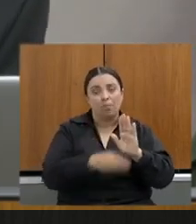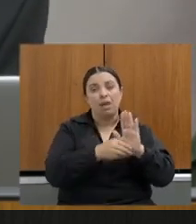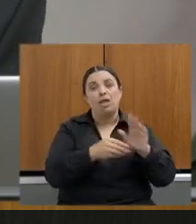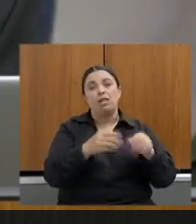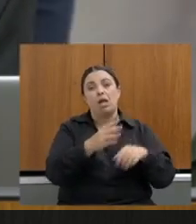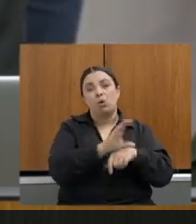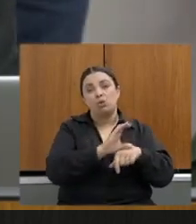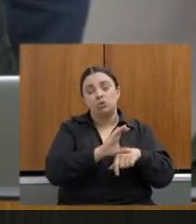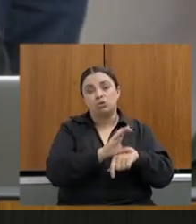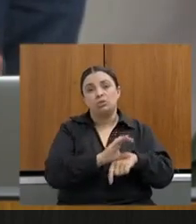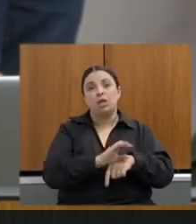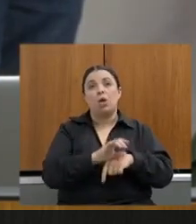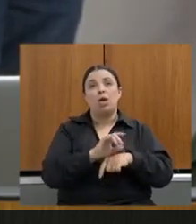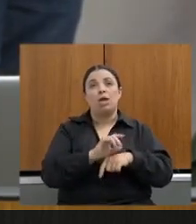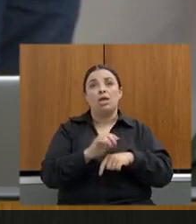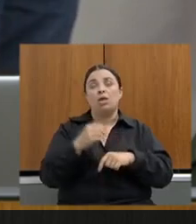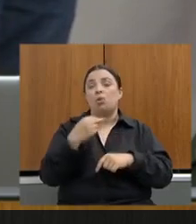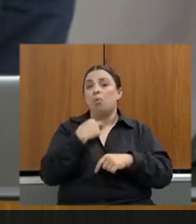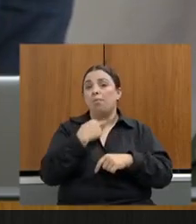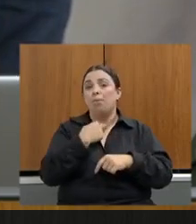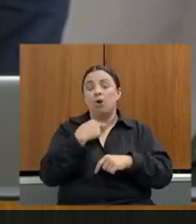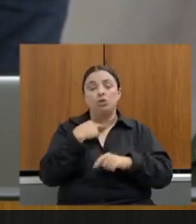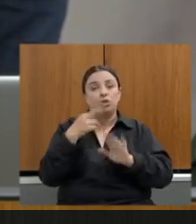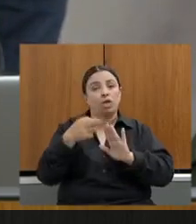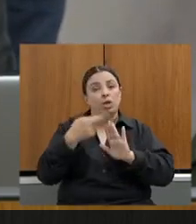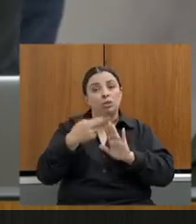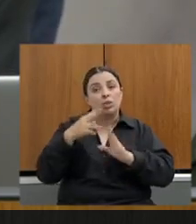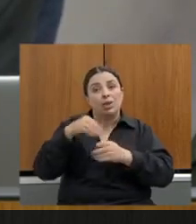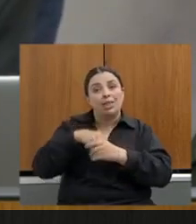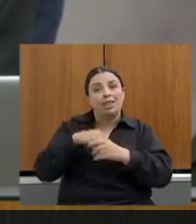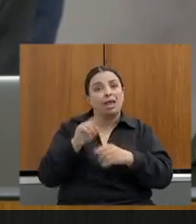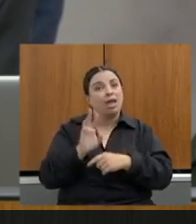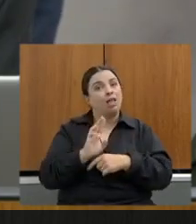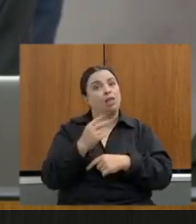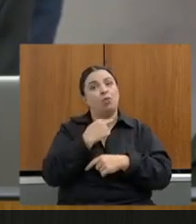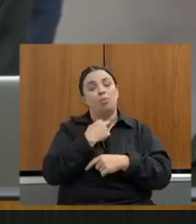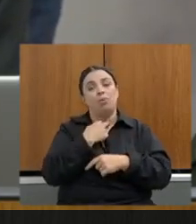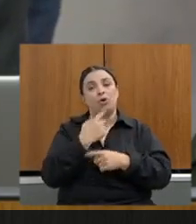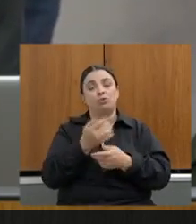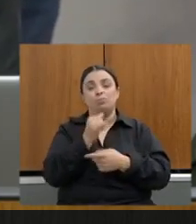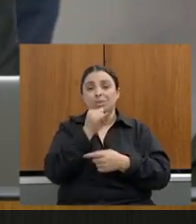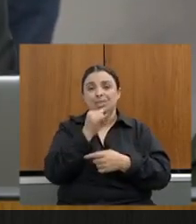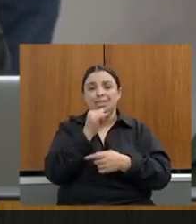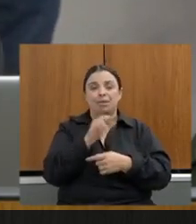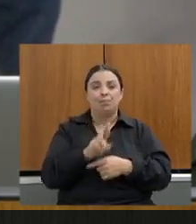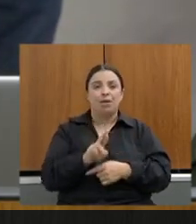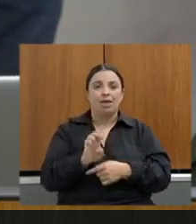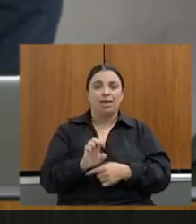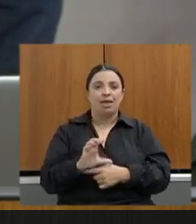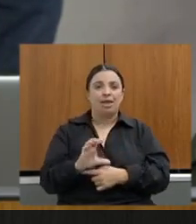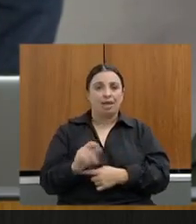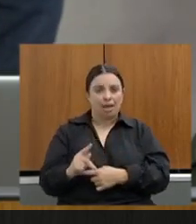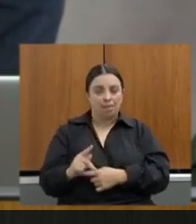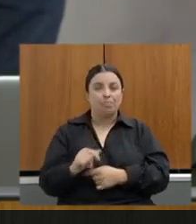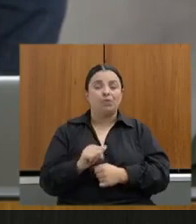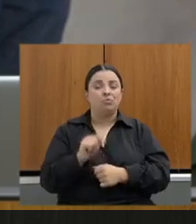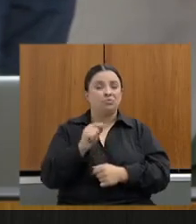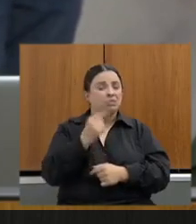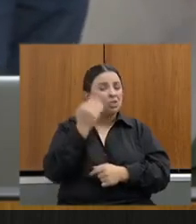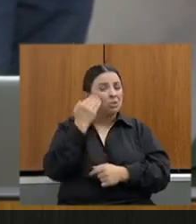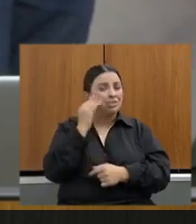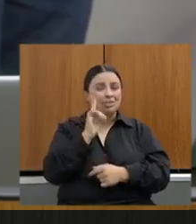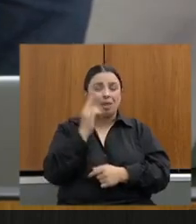matérias que pode ser tratada por resoluções internas a começar pela recarga secretário solla e o